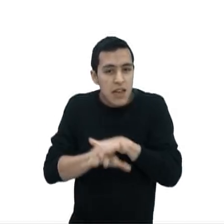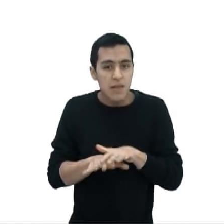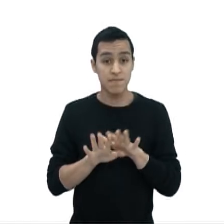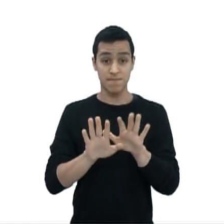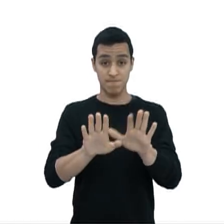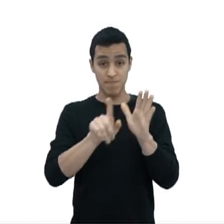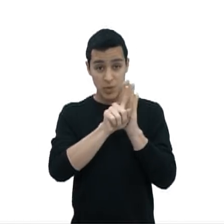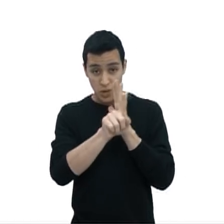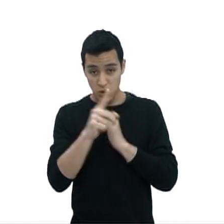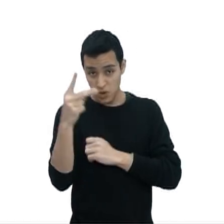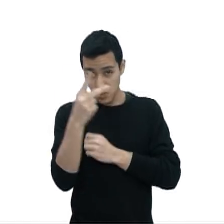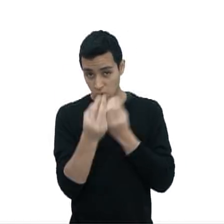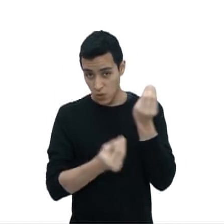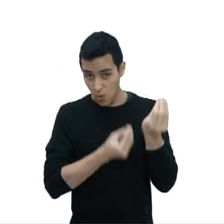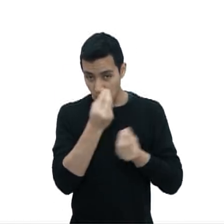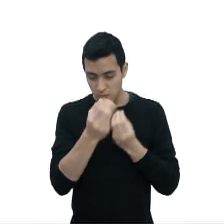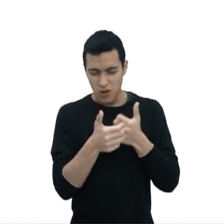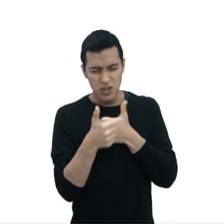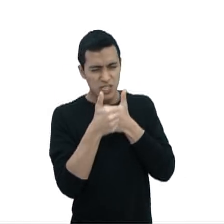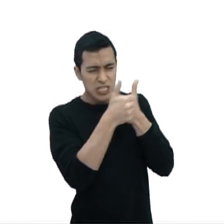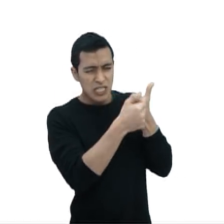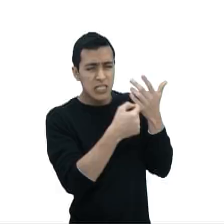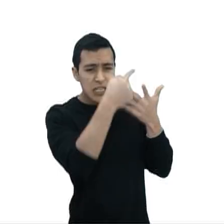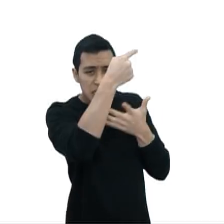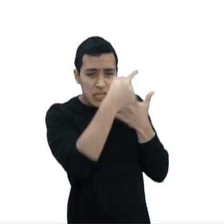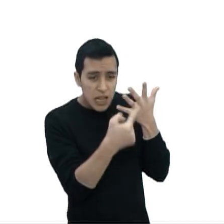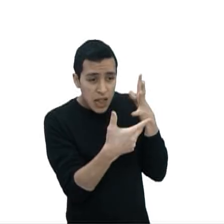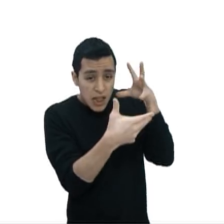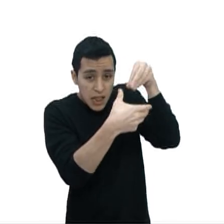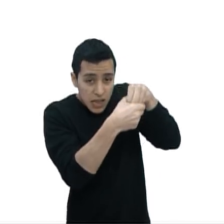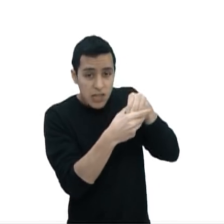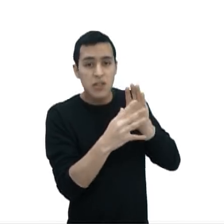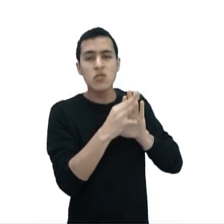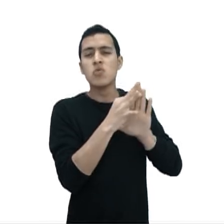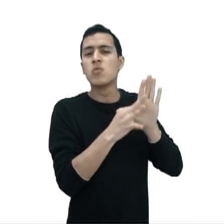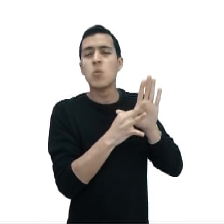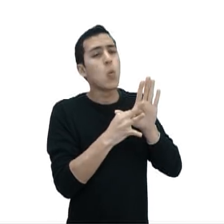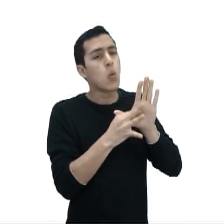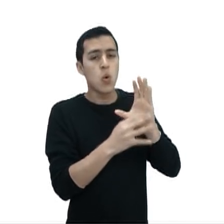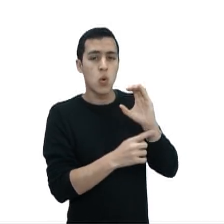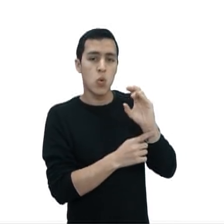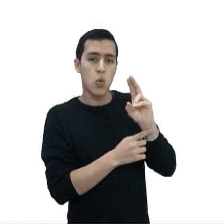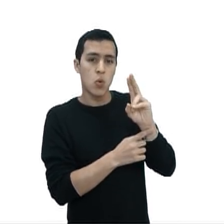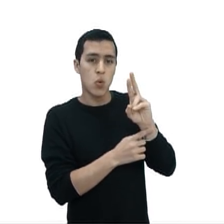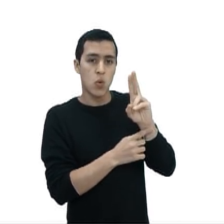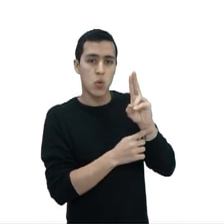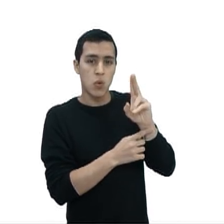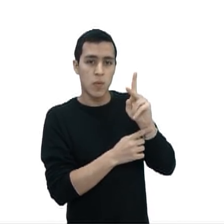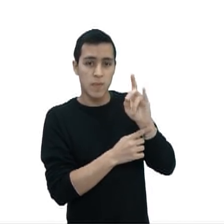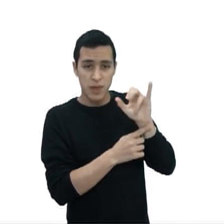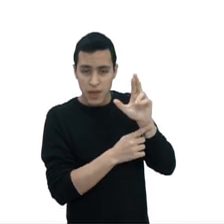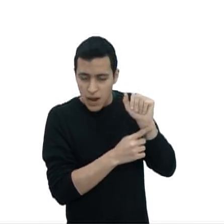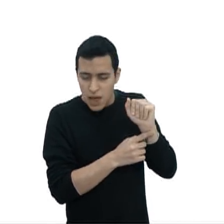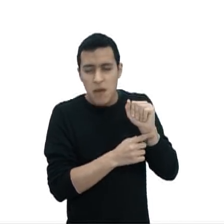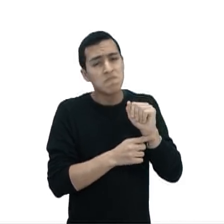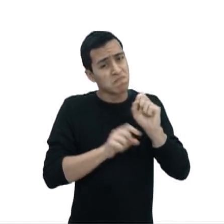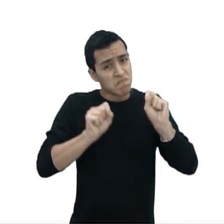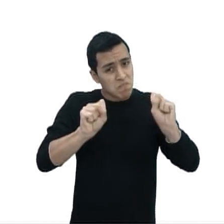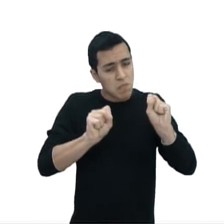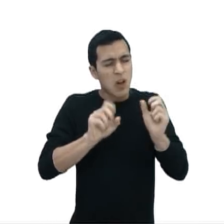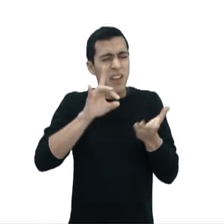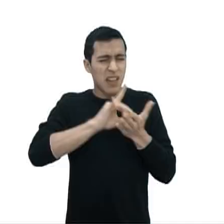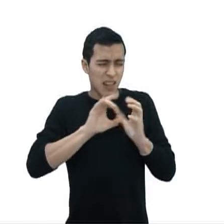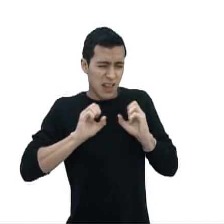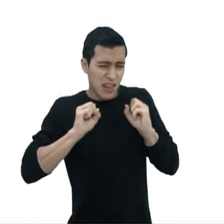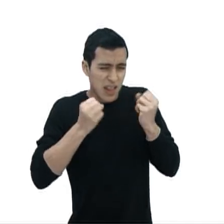Questão 2. Vamos lá. De acordo com os elementos composicionais do texto intitulado Curupira, é possível afirmar que se trata